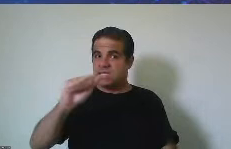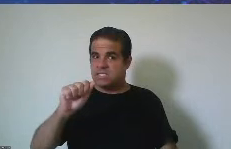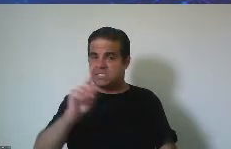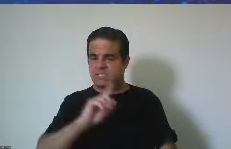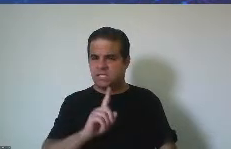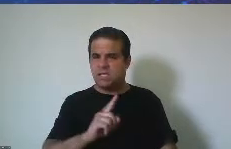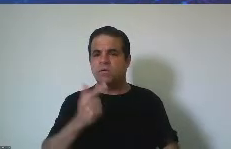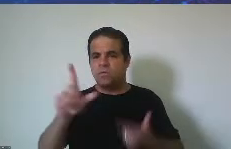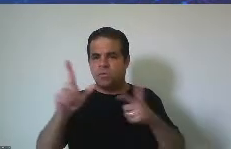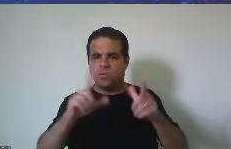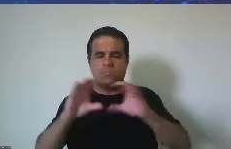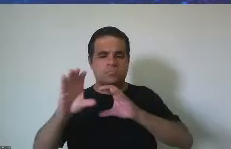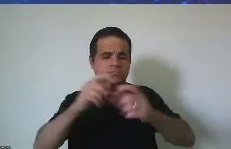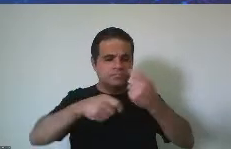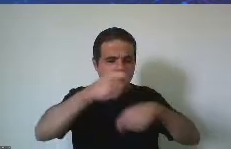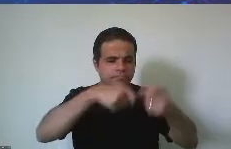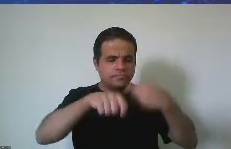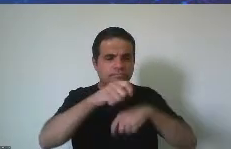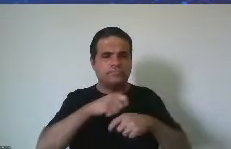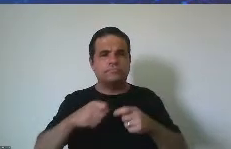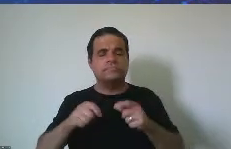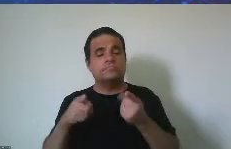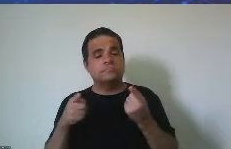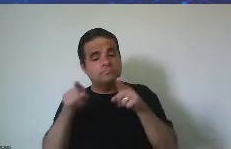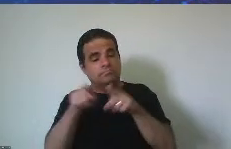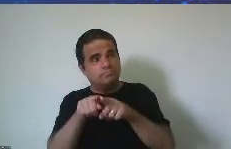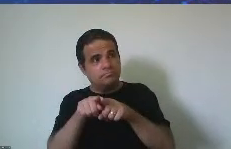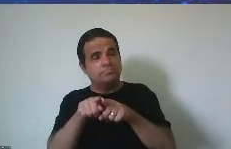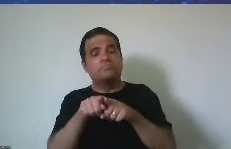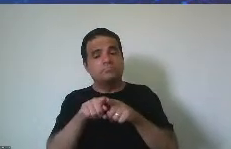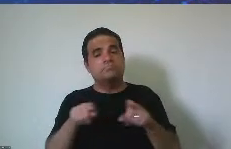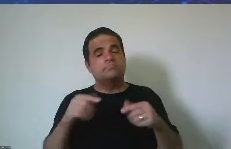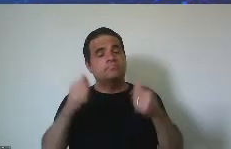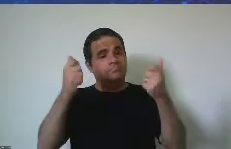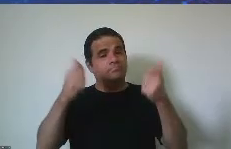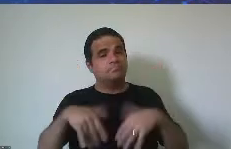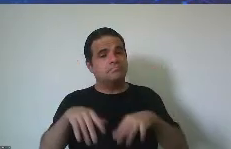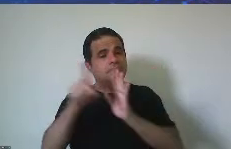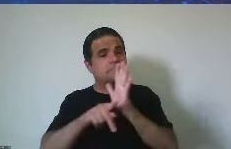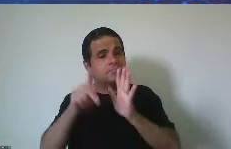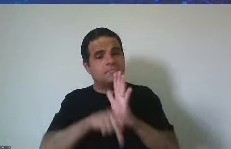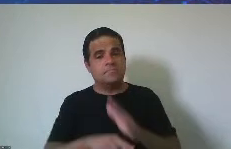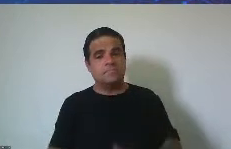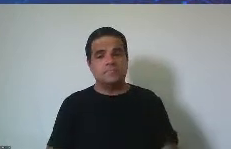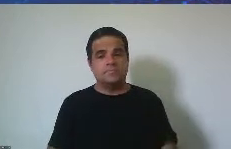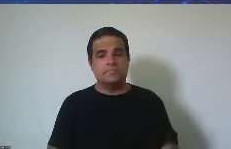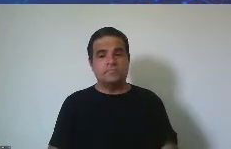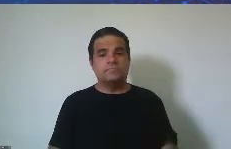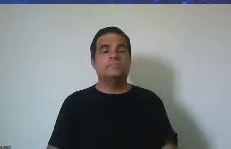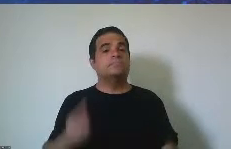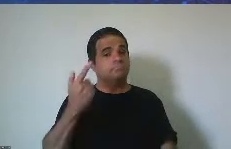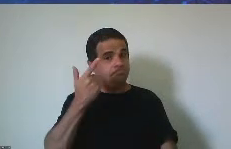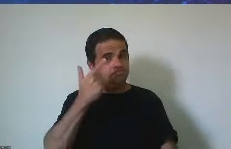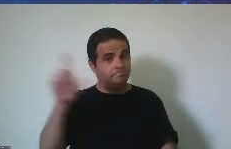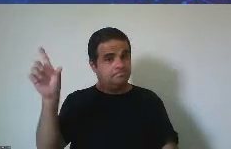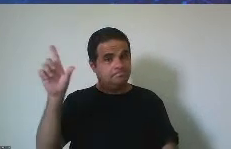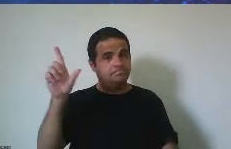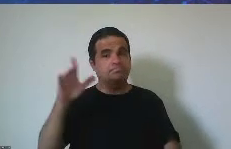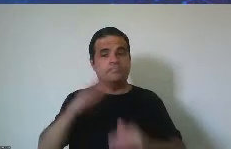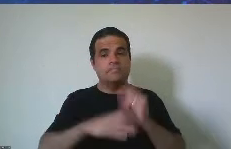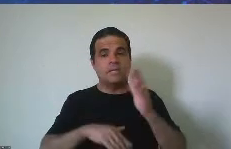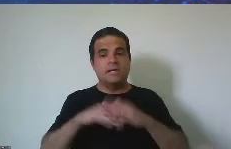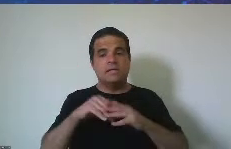por meio do nosso parceiro nesse projeto e por último um caso excelente de entrar